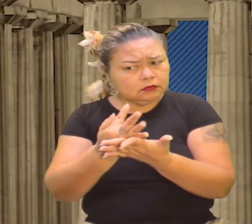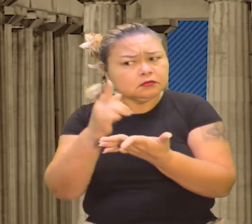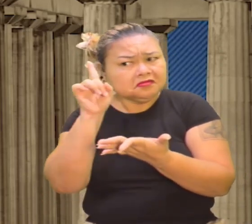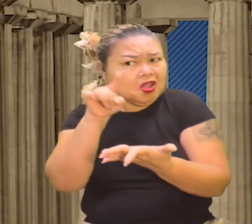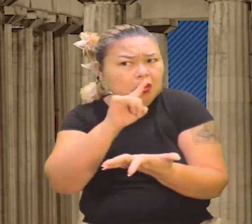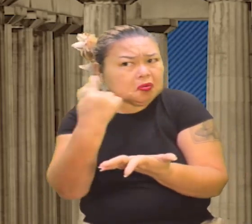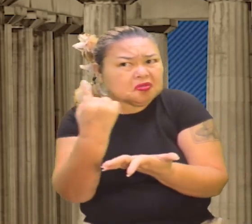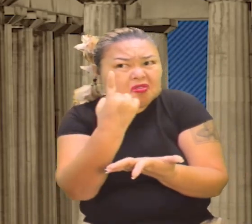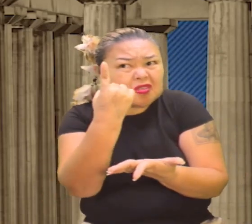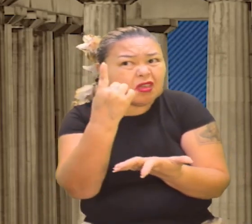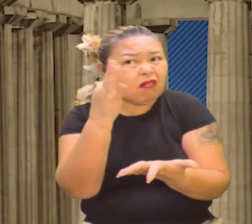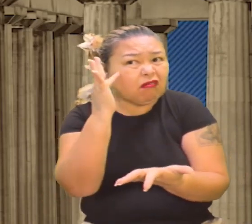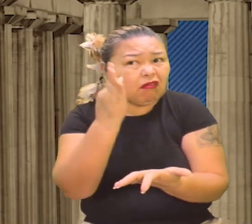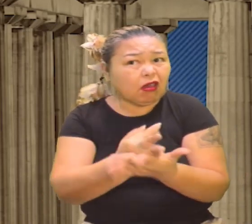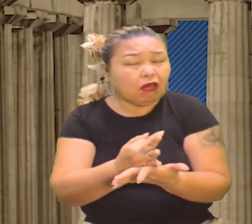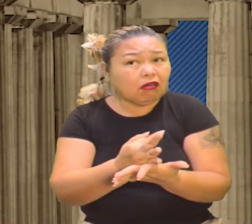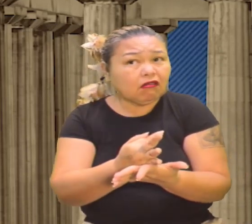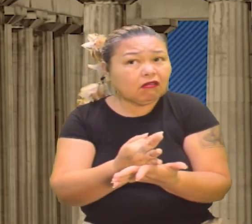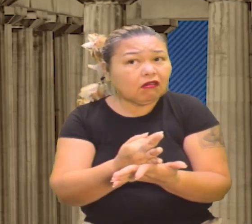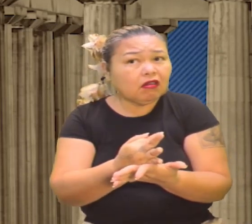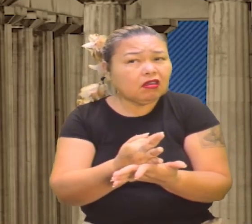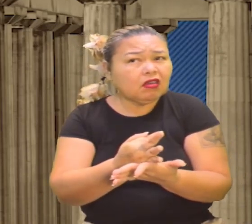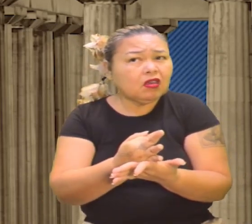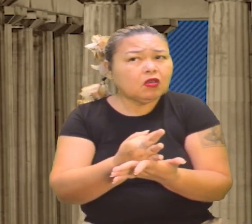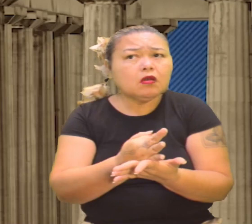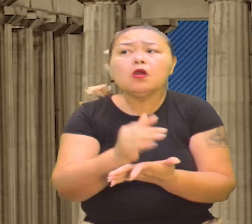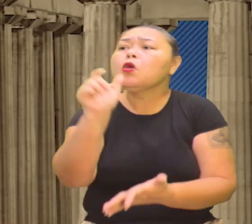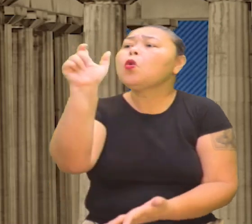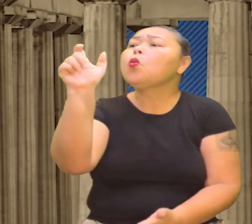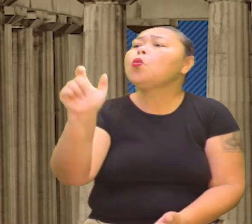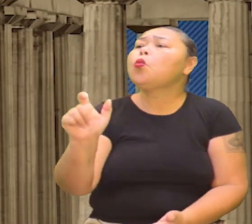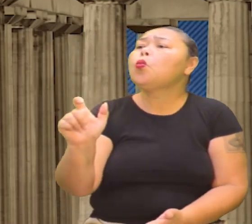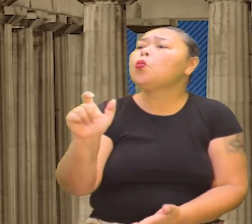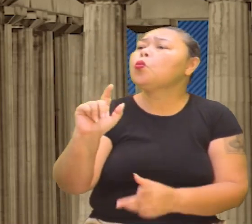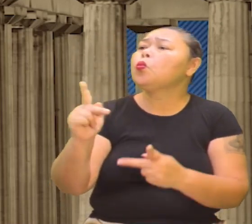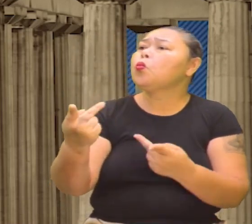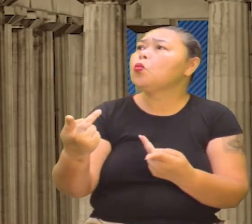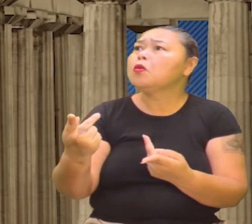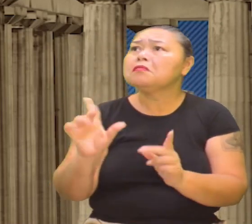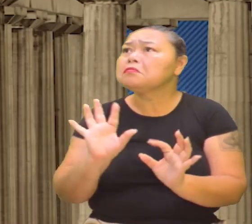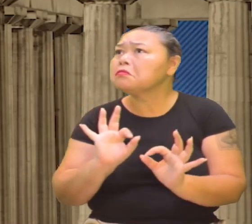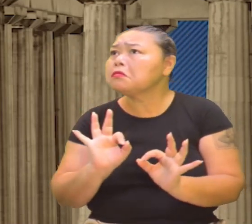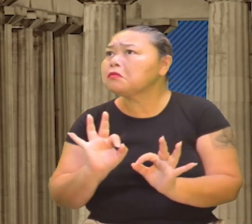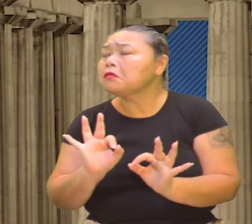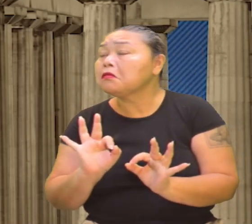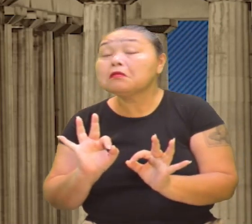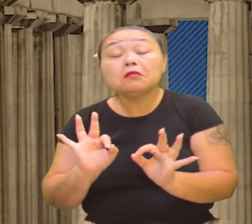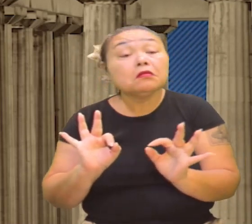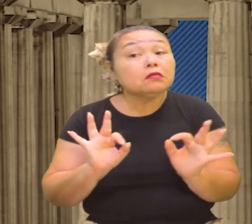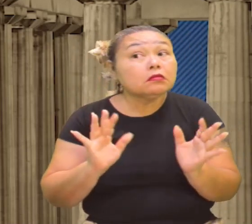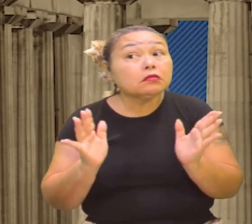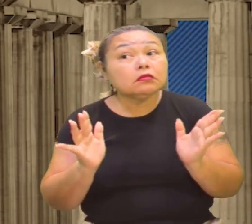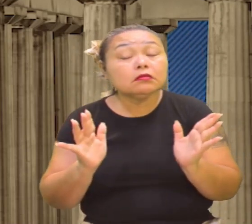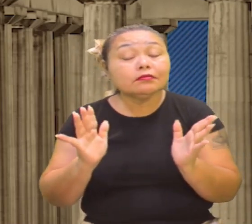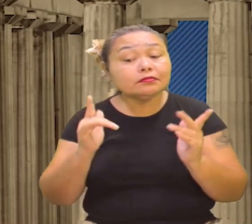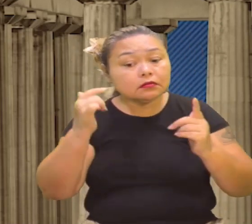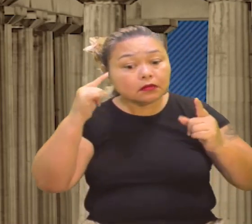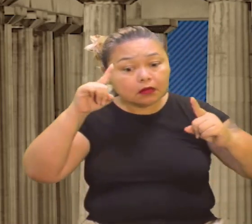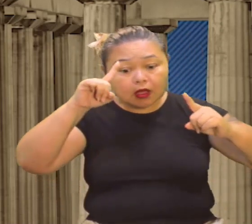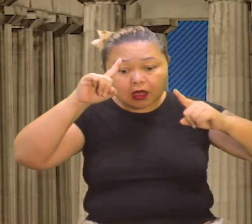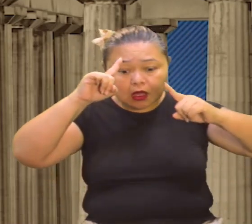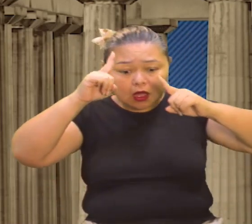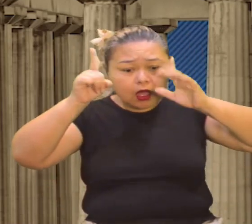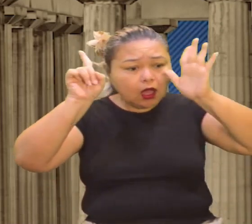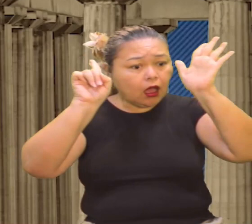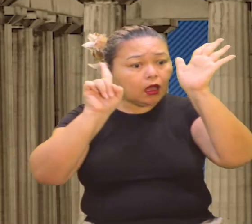será que só existe a fé? E o ser humano, será que ele não tem vez? Então, eles foram criando vários